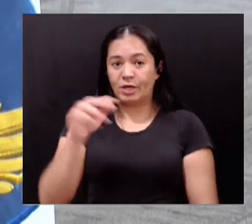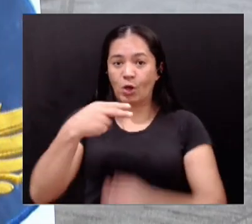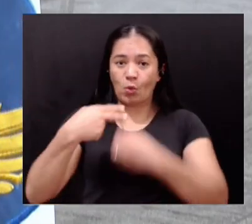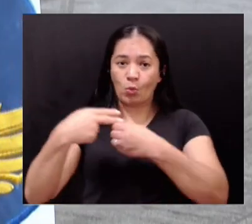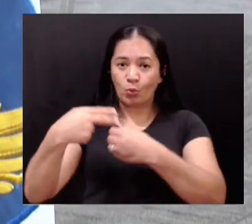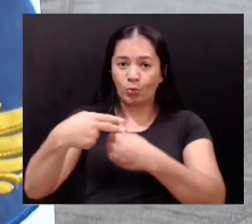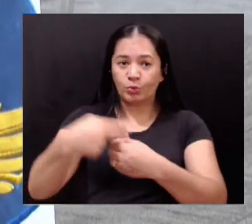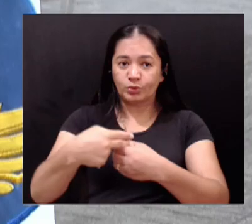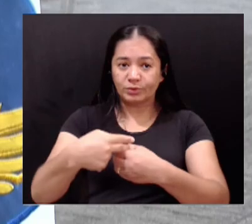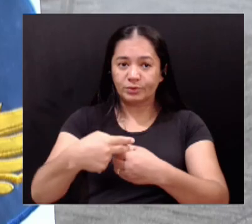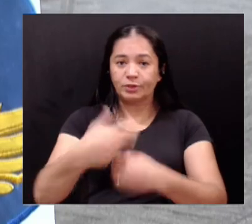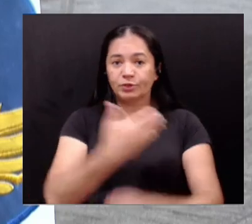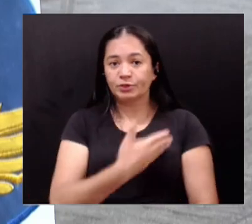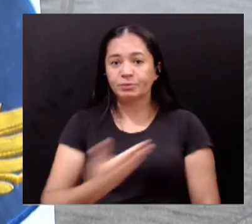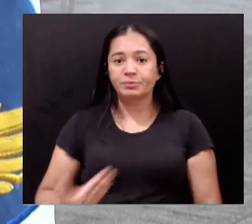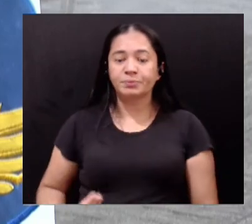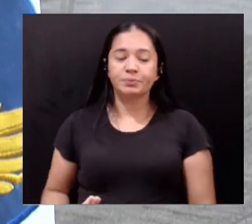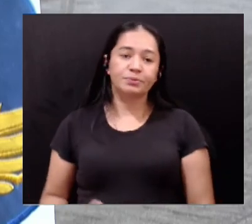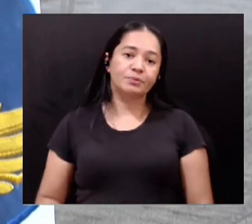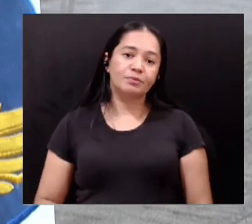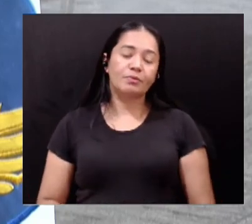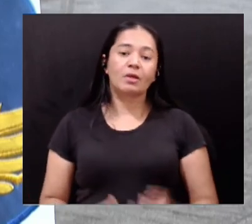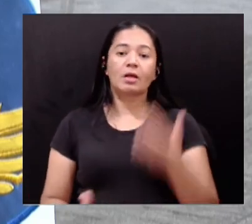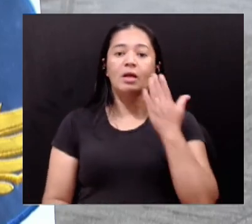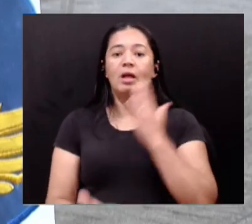a Unicamp, aprovou